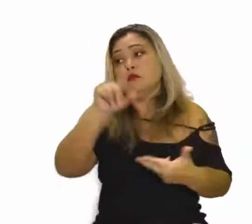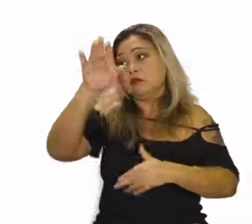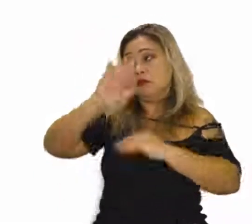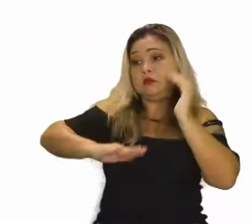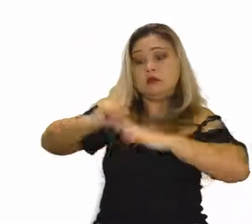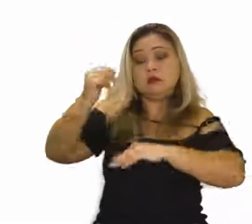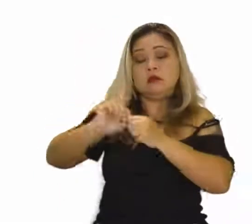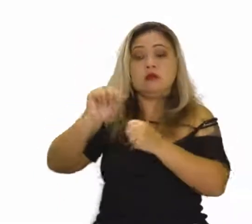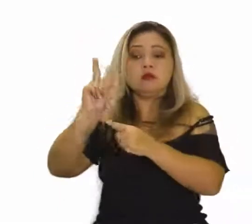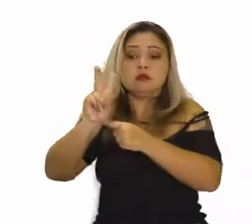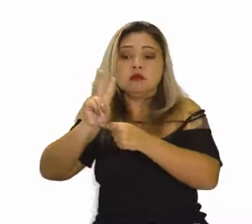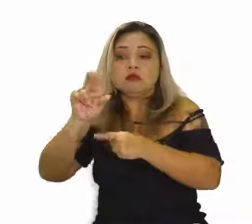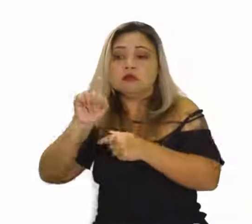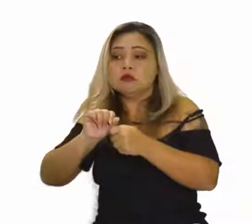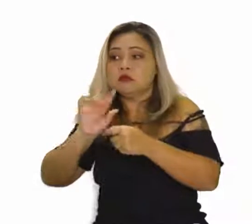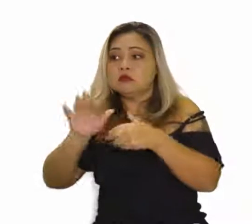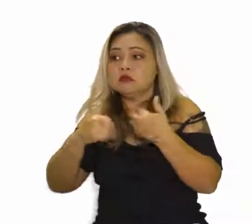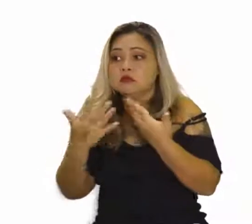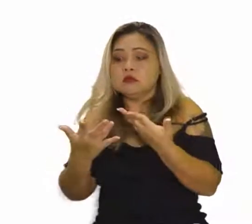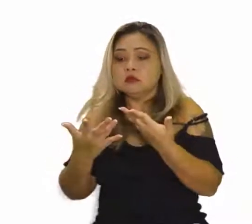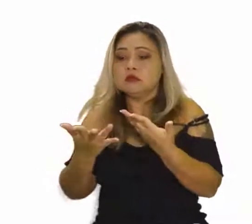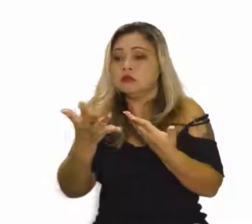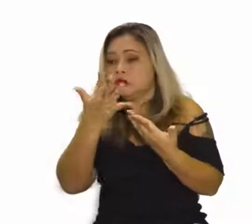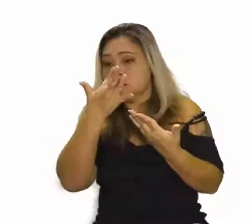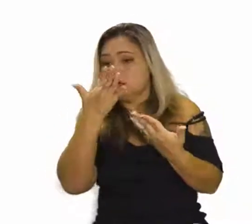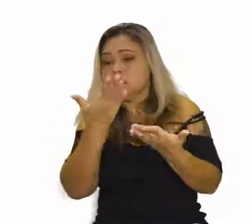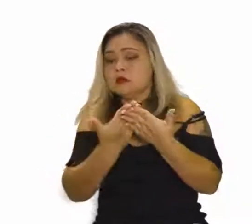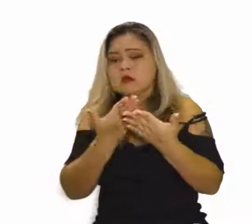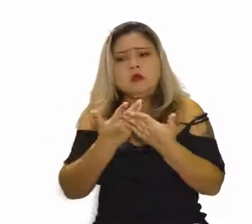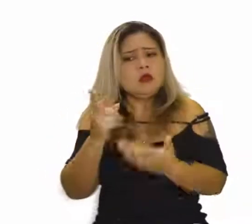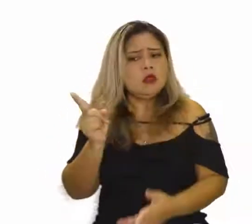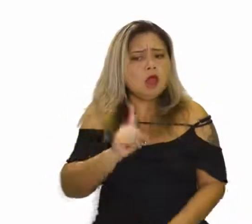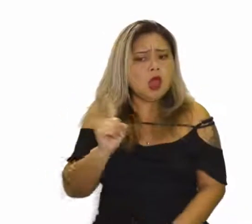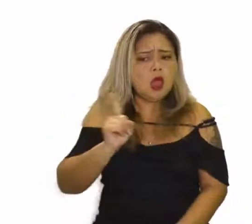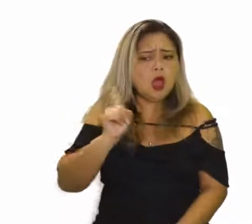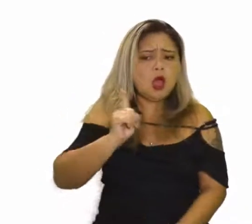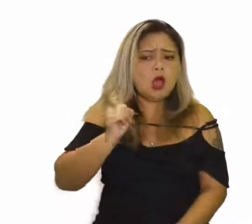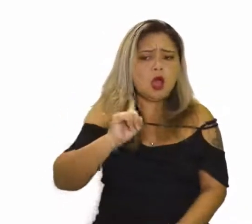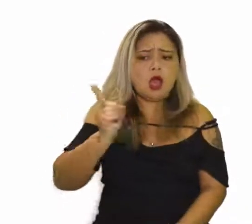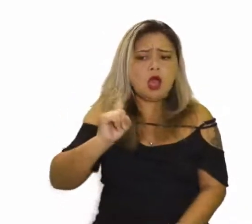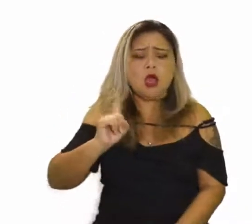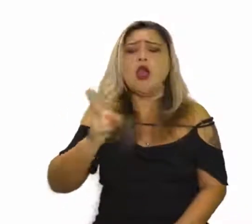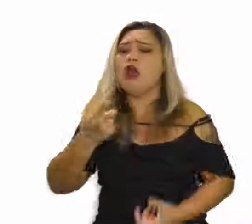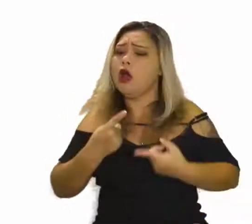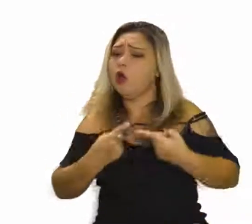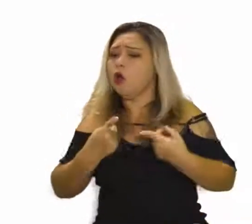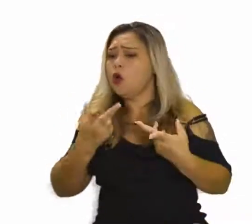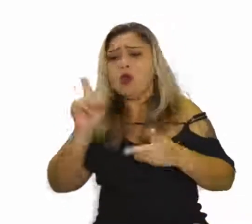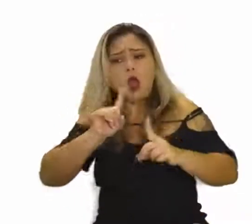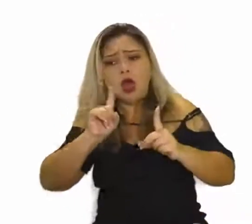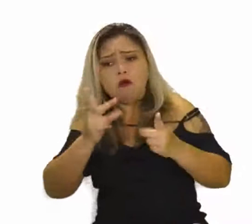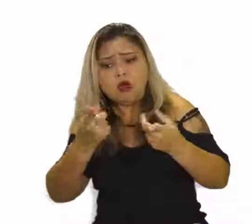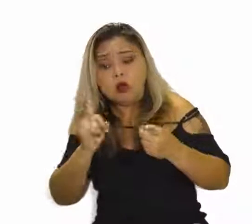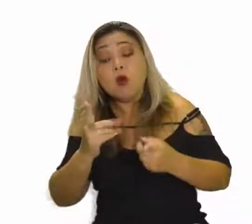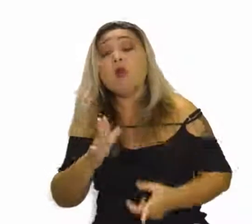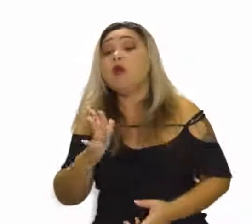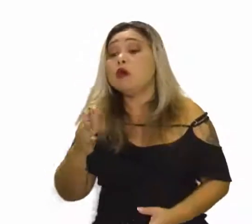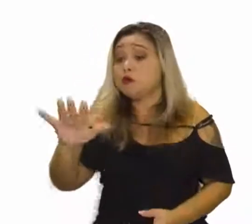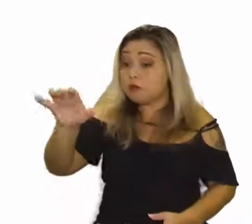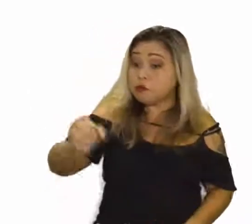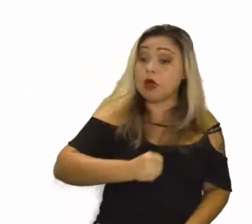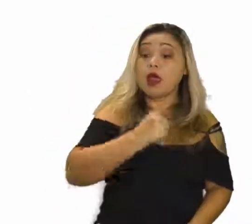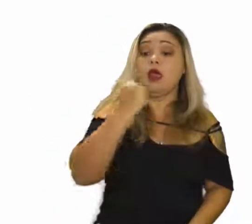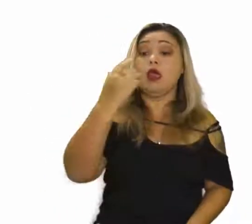produtores, tem gente aí que vai estar assistindo a aula e falar, não, mas eu vendo, eu abato mesmo, não tem